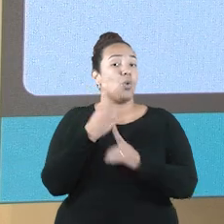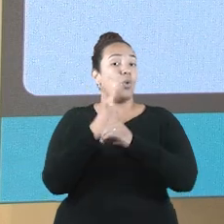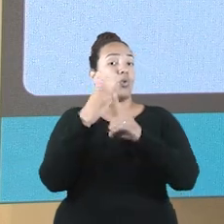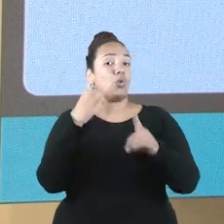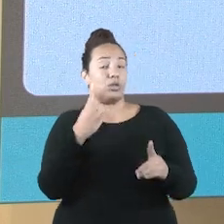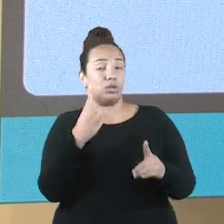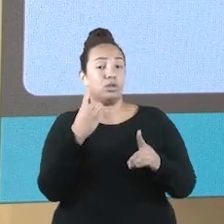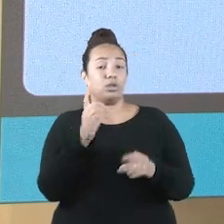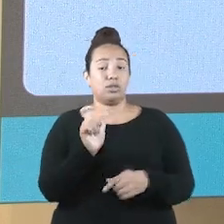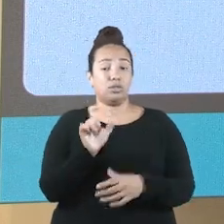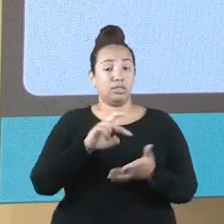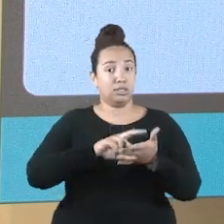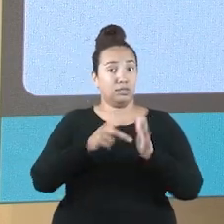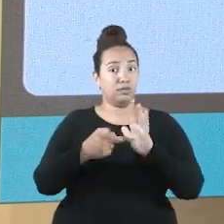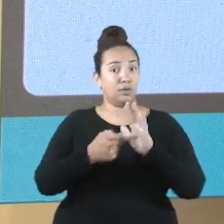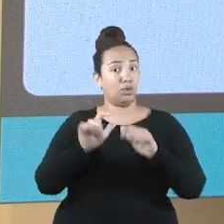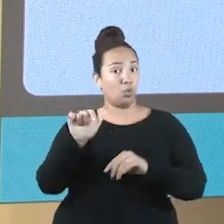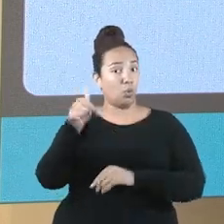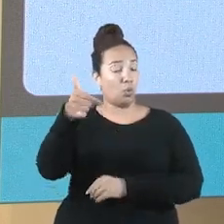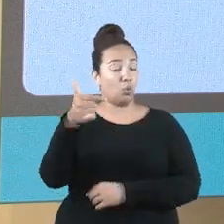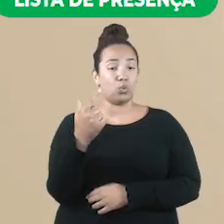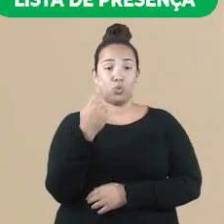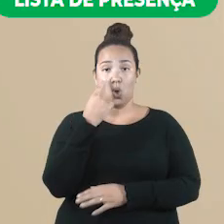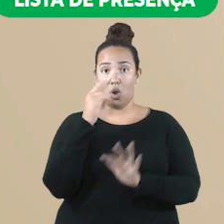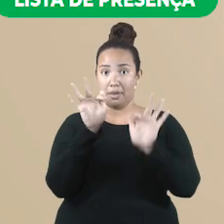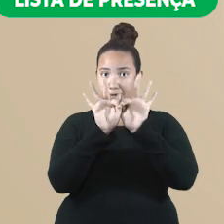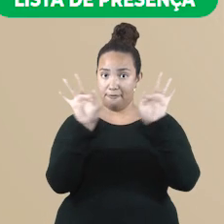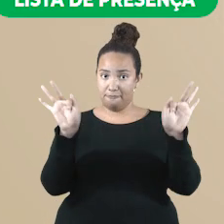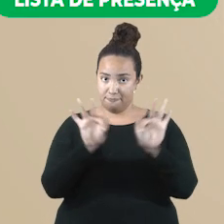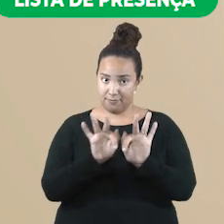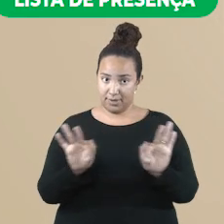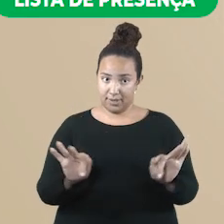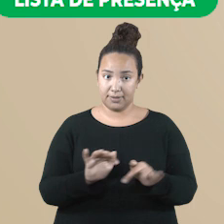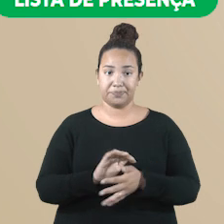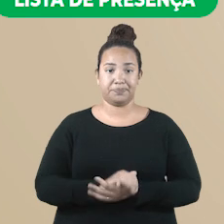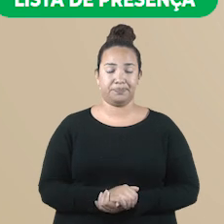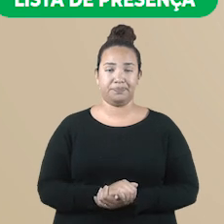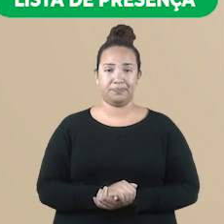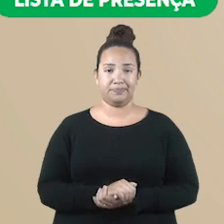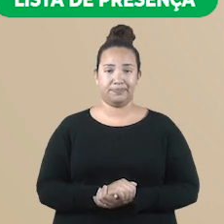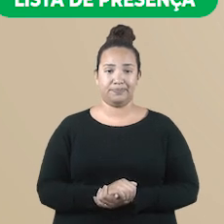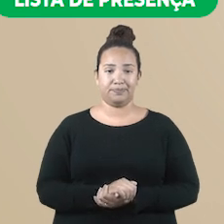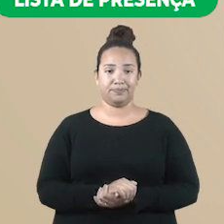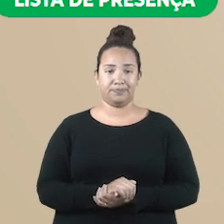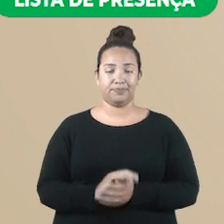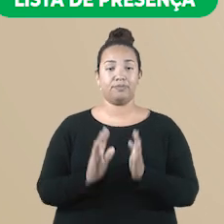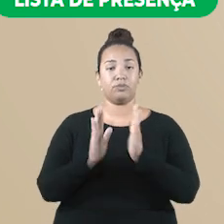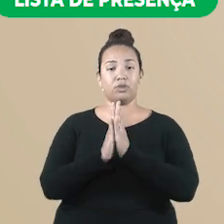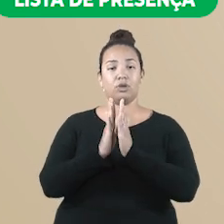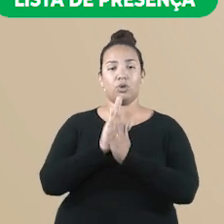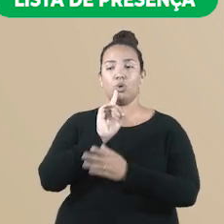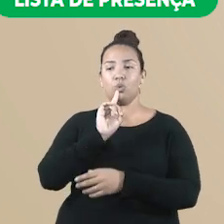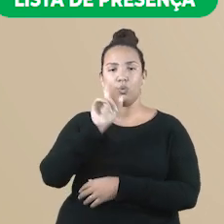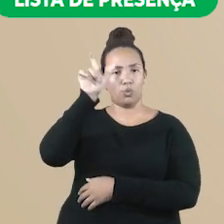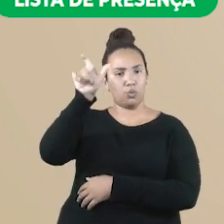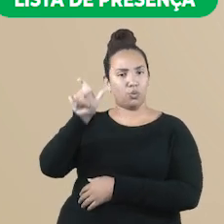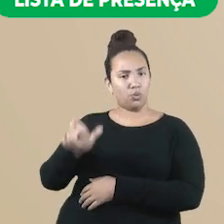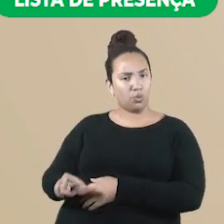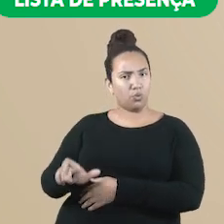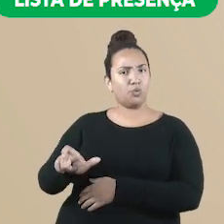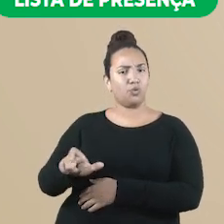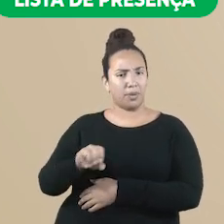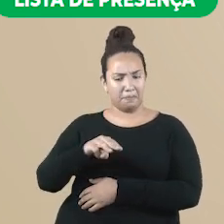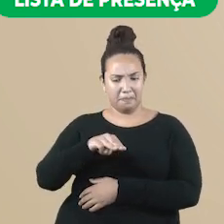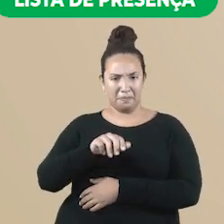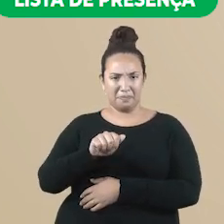tentar encontrar mais um significado. Leia com atenção as frases. O aniversário